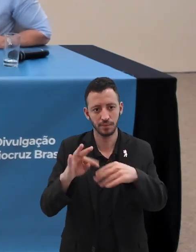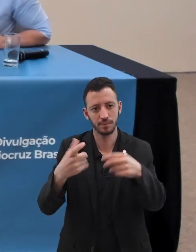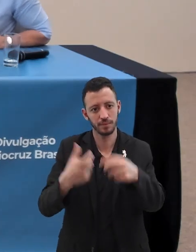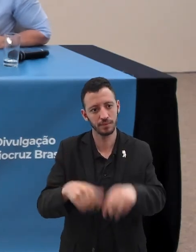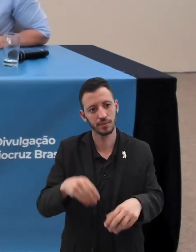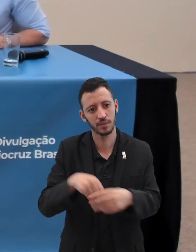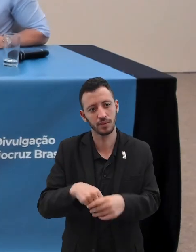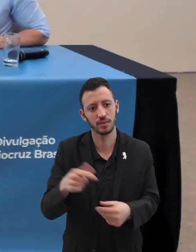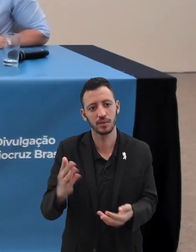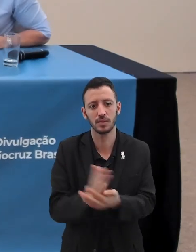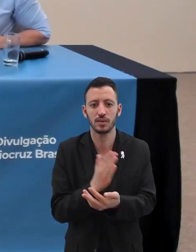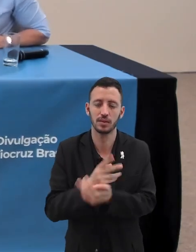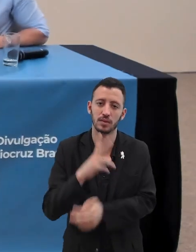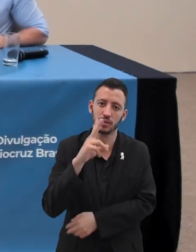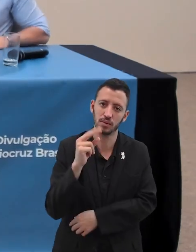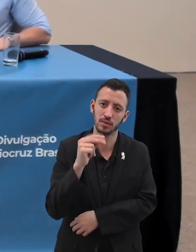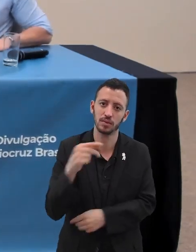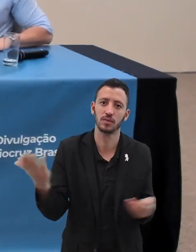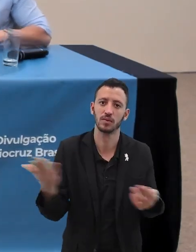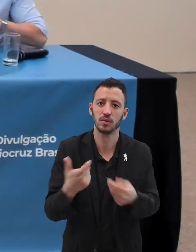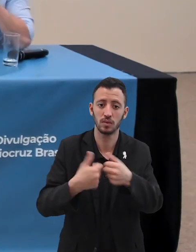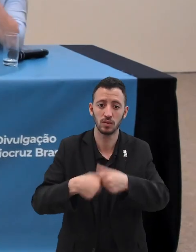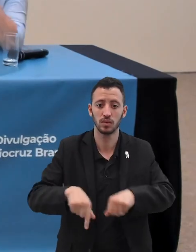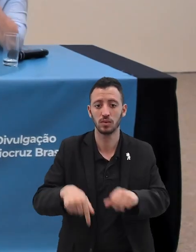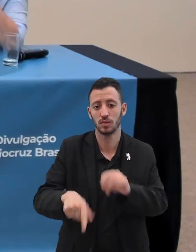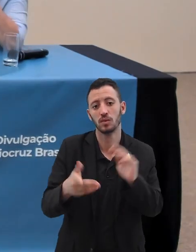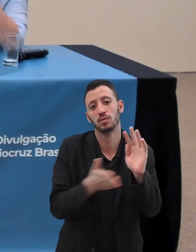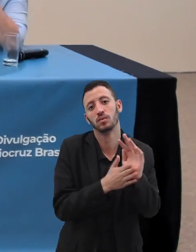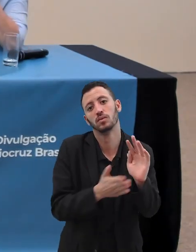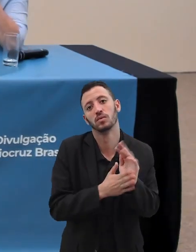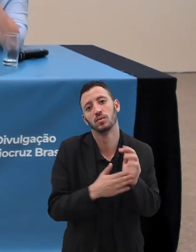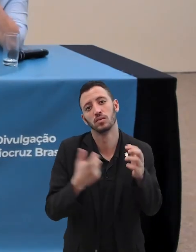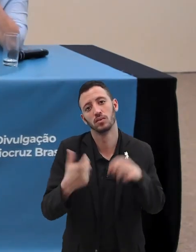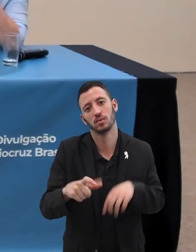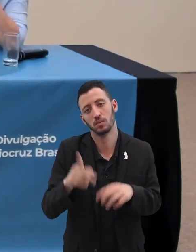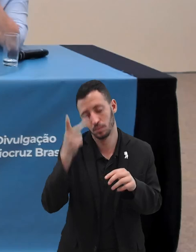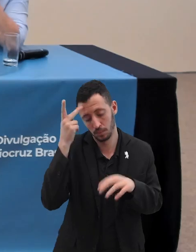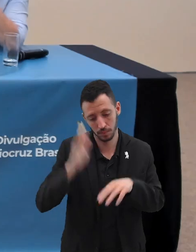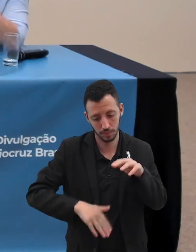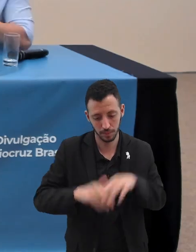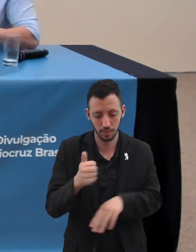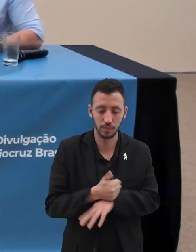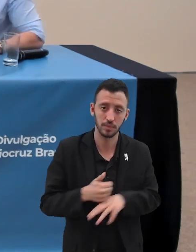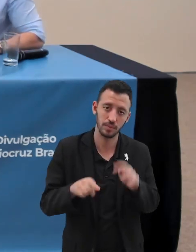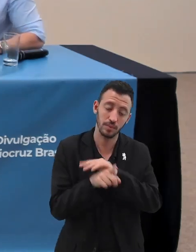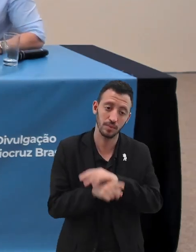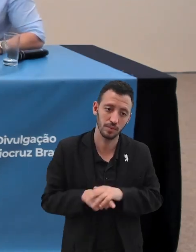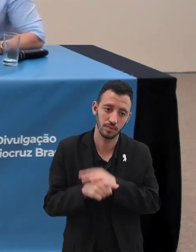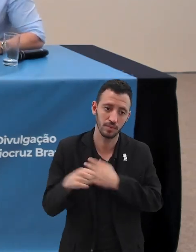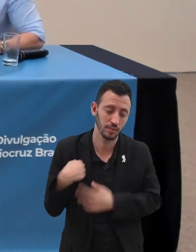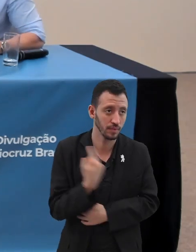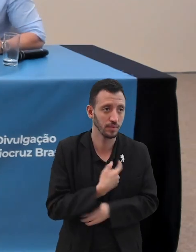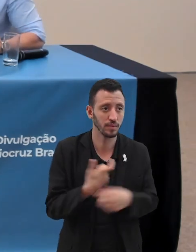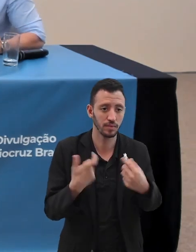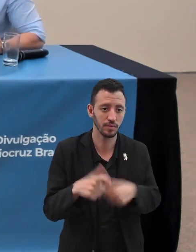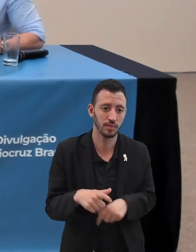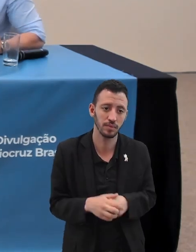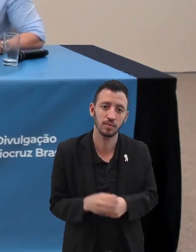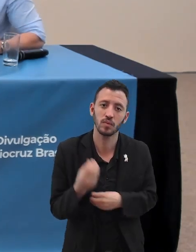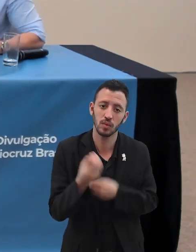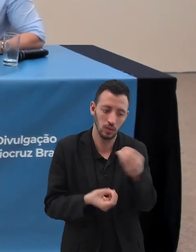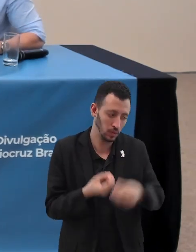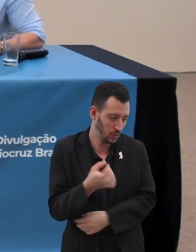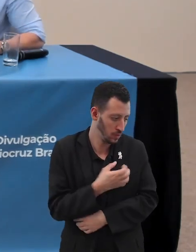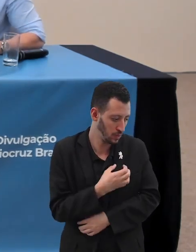Onde fica o livro azul da ciência e tecnologia? Onde que ficam as propostas dos pesquisadores? Né? Mas onde que nós, de